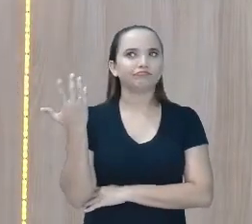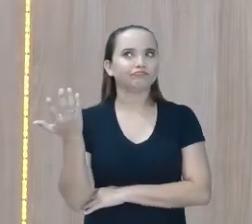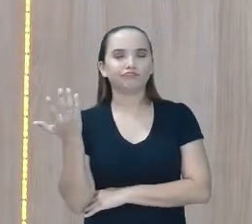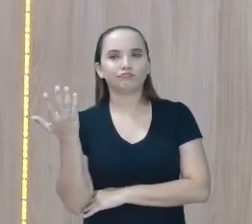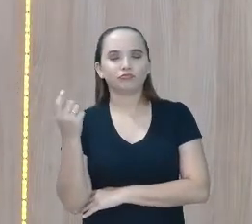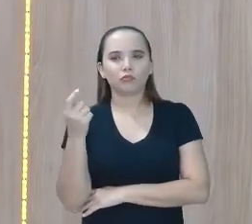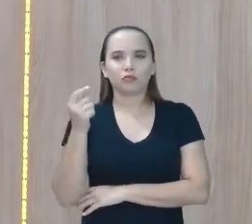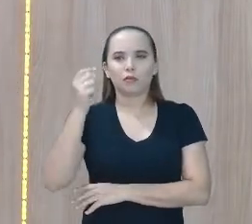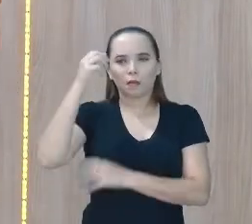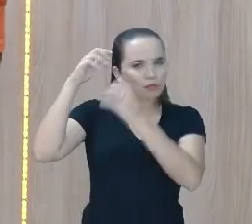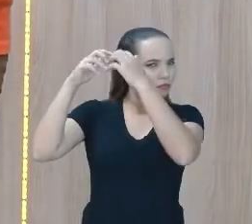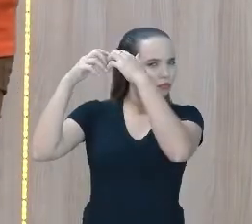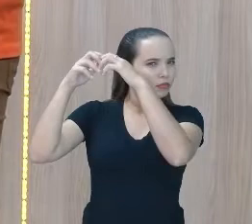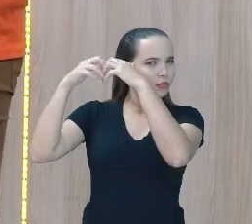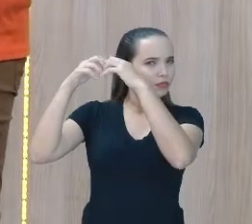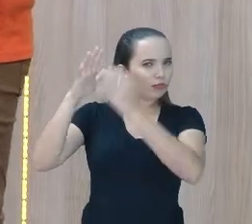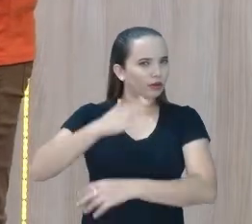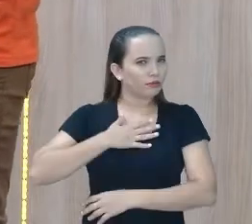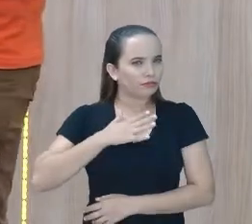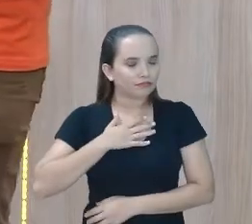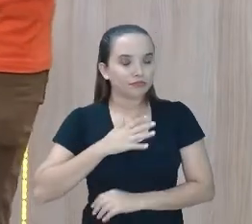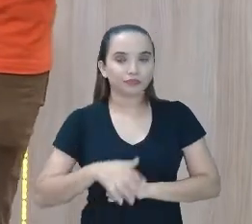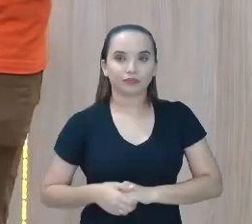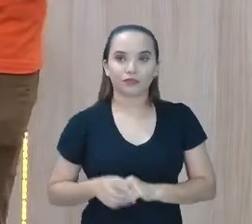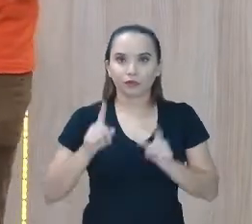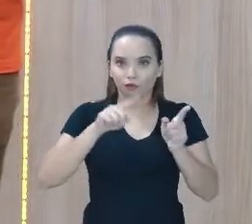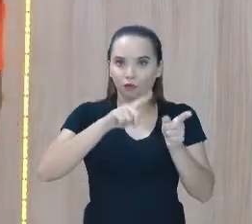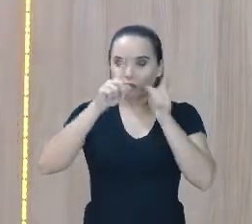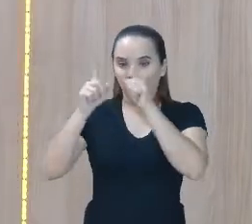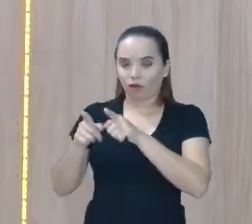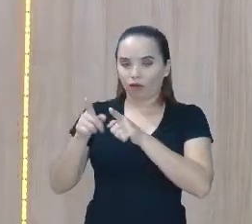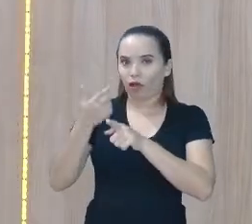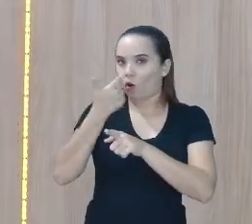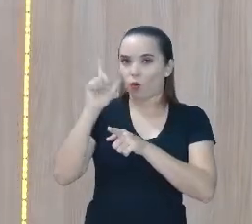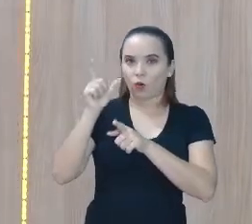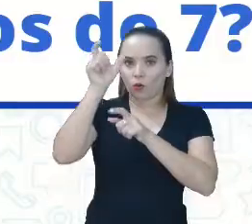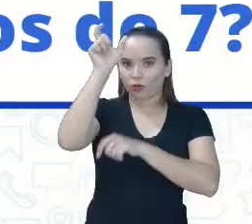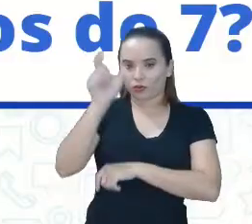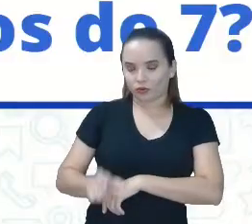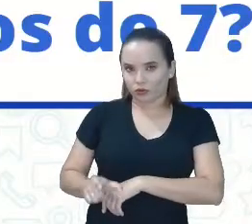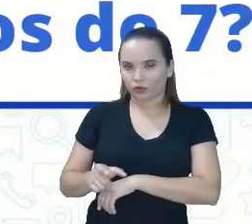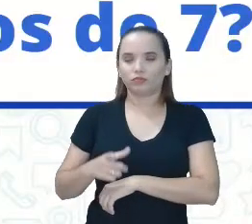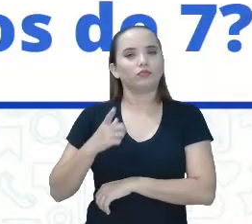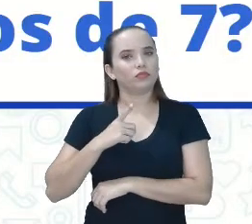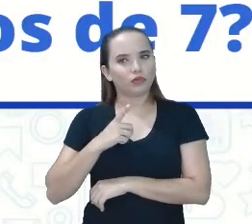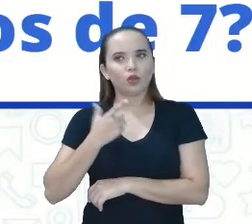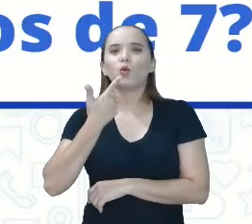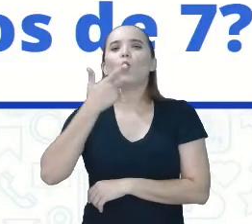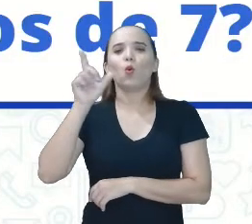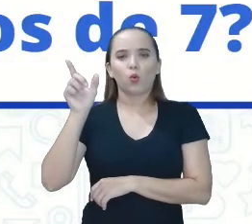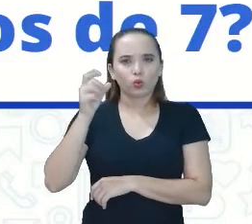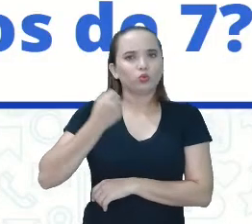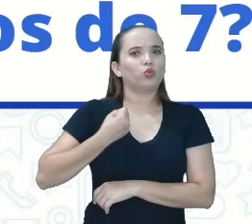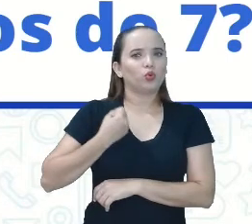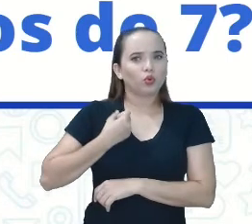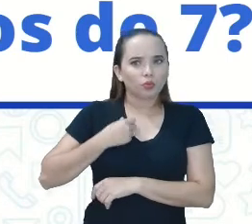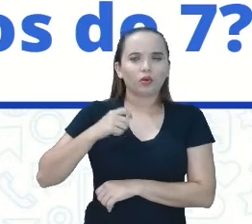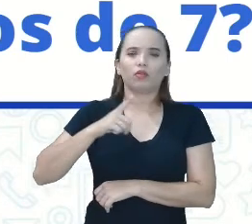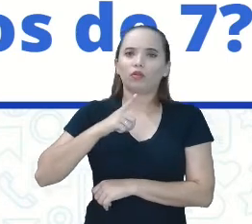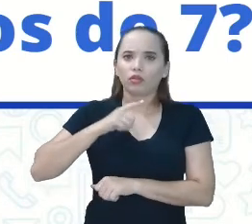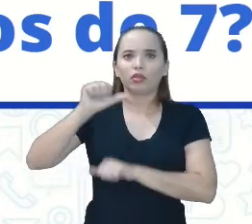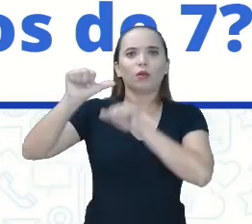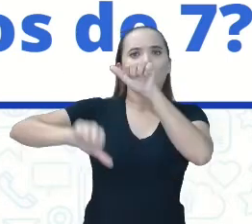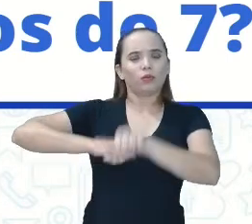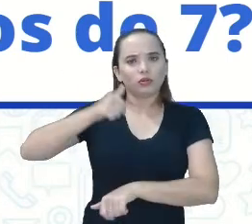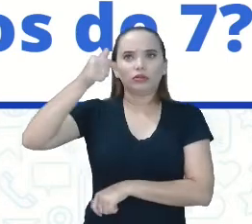gente analisar a próxima coluna, a gente também nós temos números aí que vão variando aí de